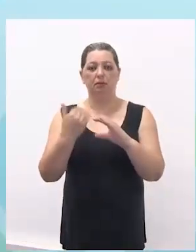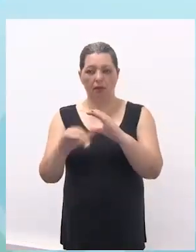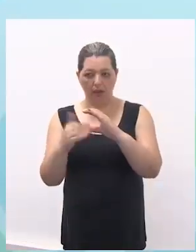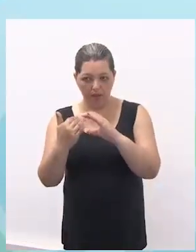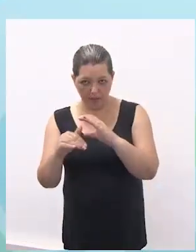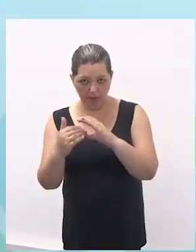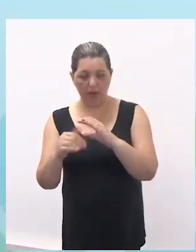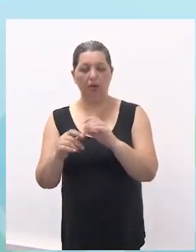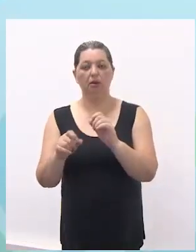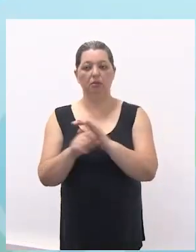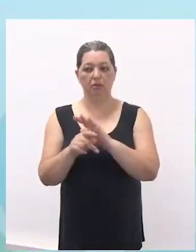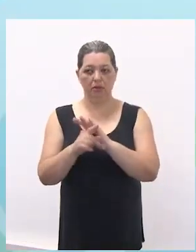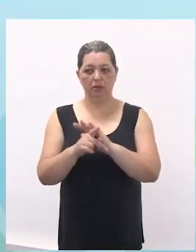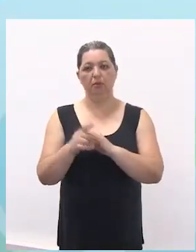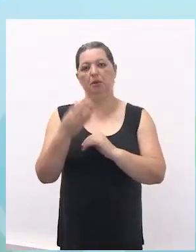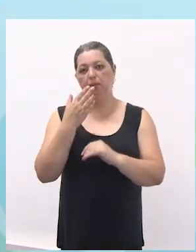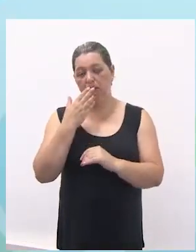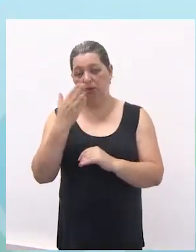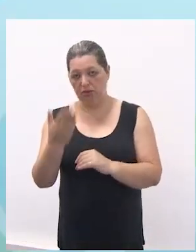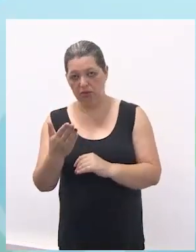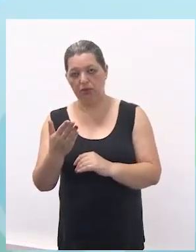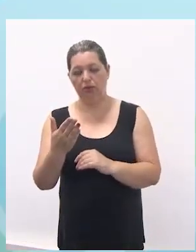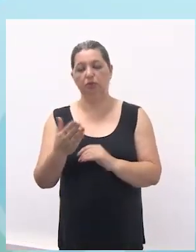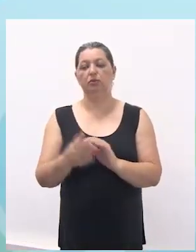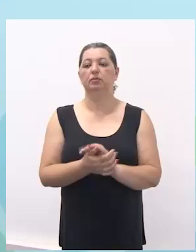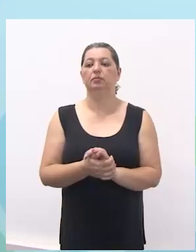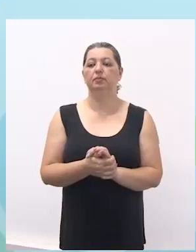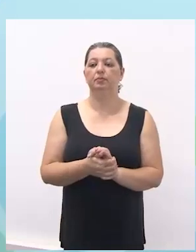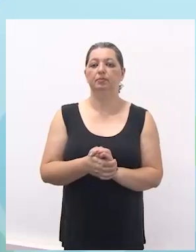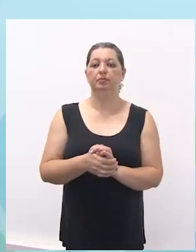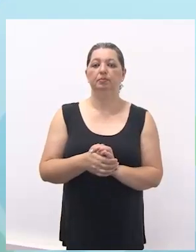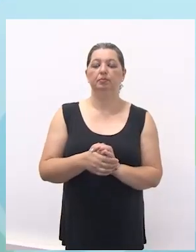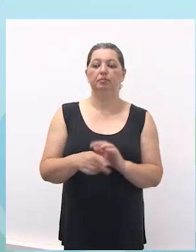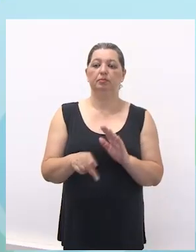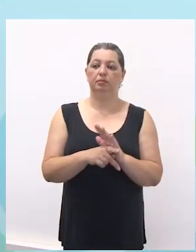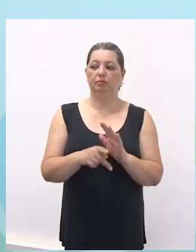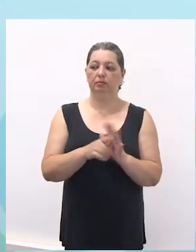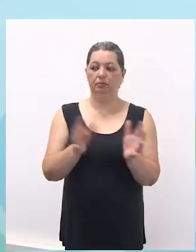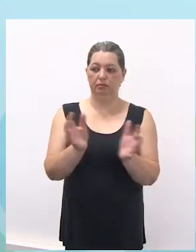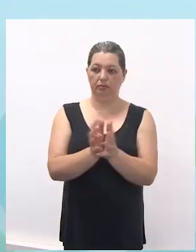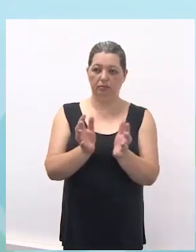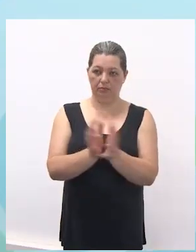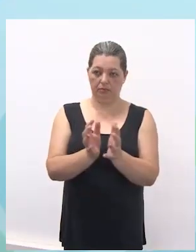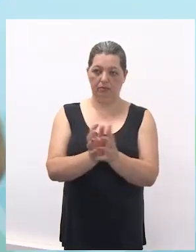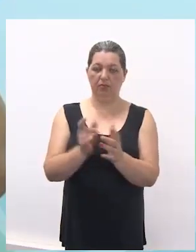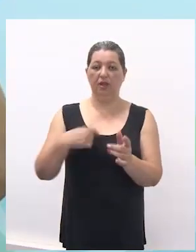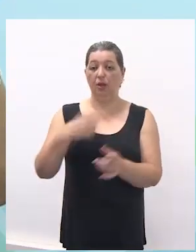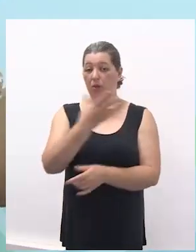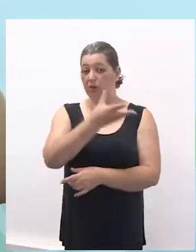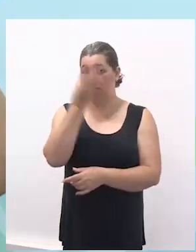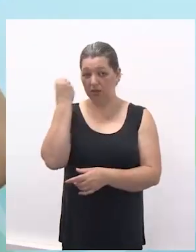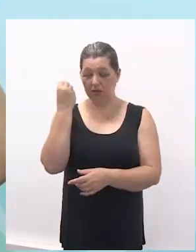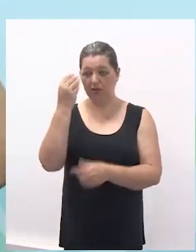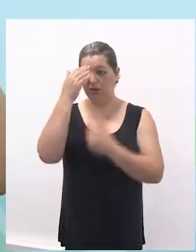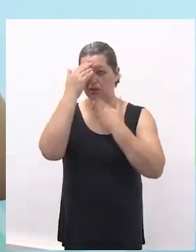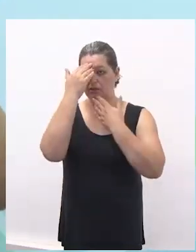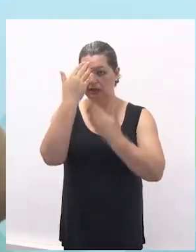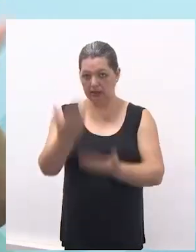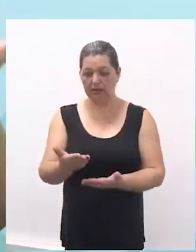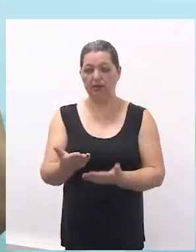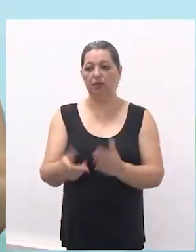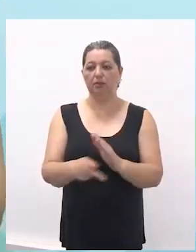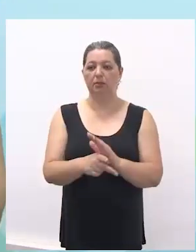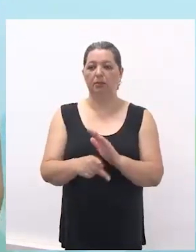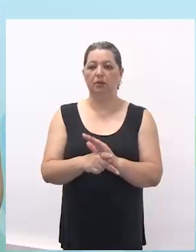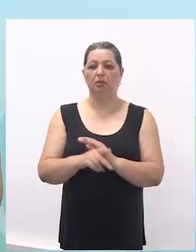atendimento.educação.sp.gov.br, abre um chamado, uma ocorrência lá, registra, Isso. Que daí a equipe da Citem, aliás, eu esqueci de agradecer, a Citem